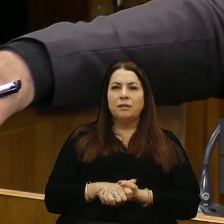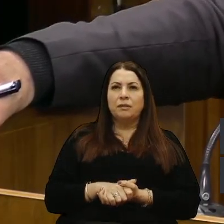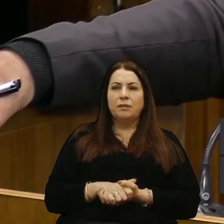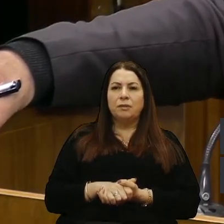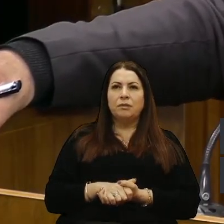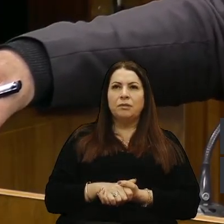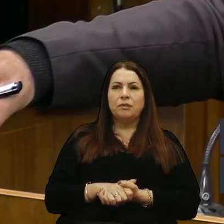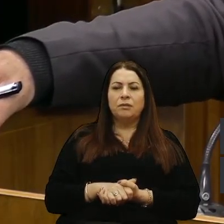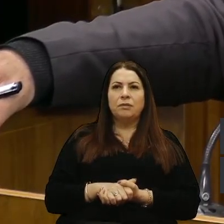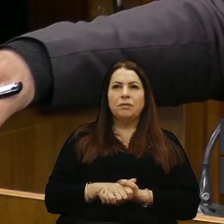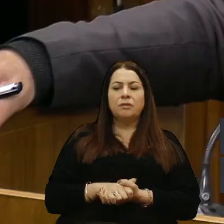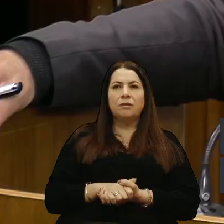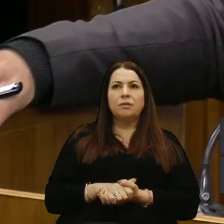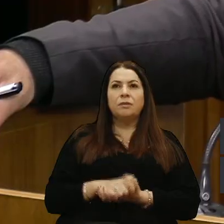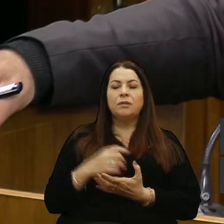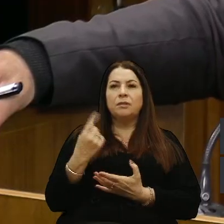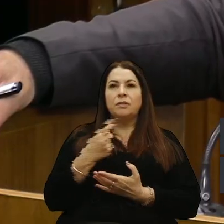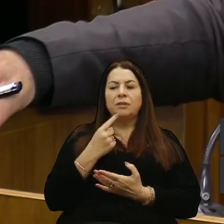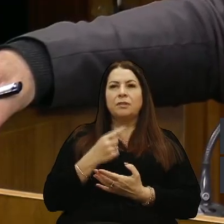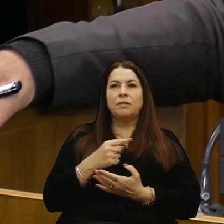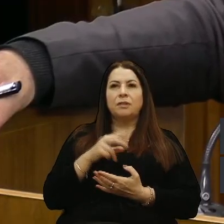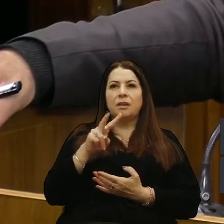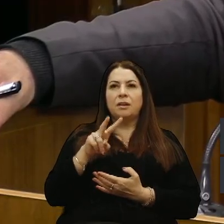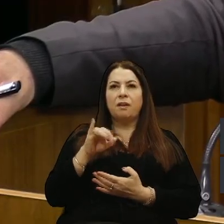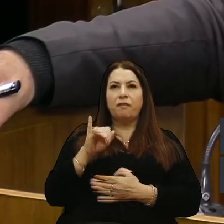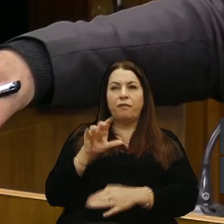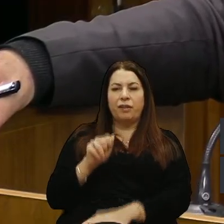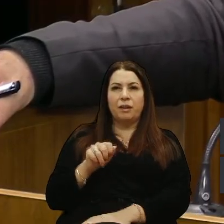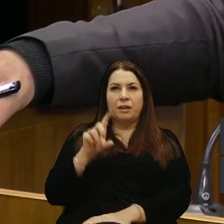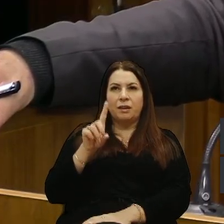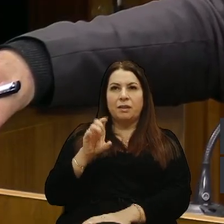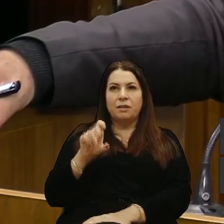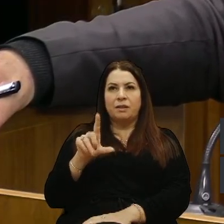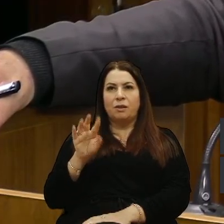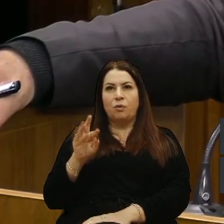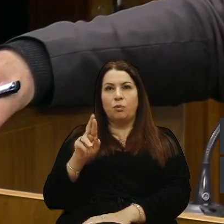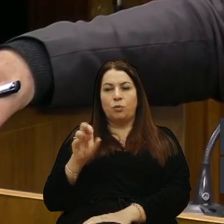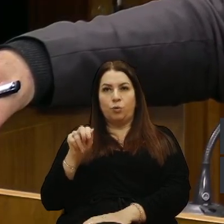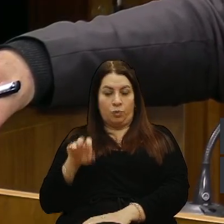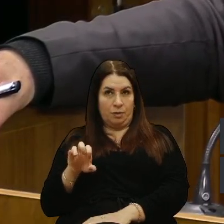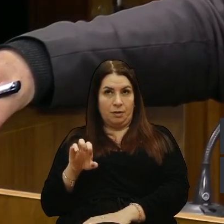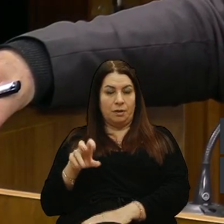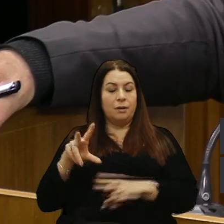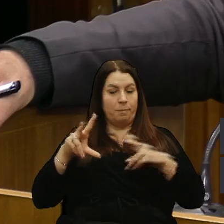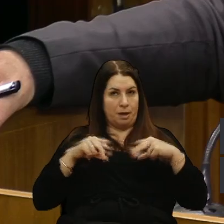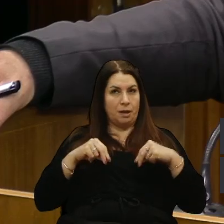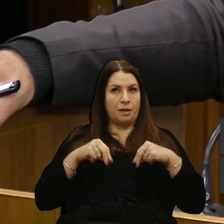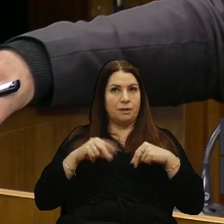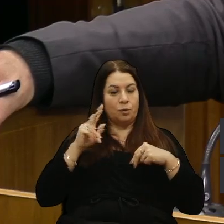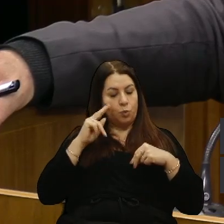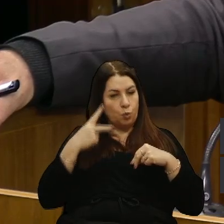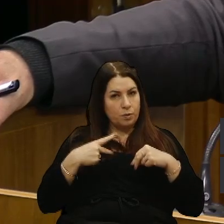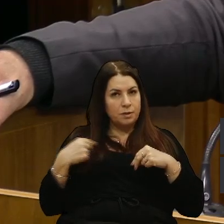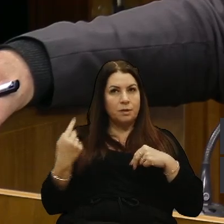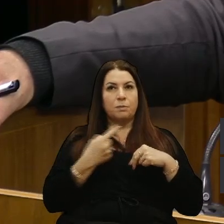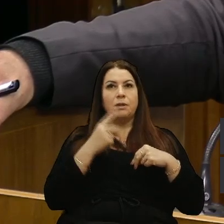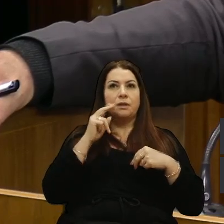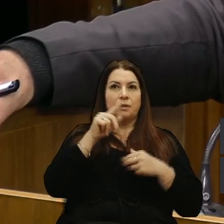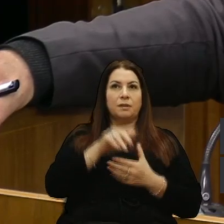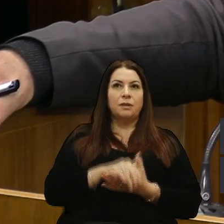com a idealização da Vila Deltrone, merece muito mais nosso reconhecimento. E